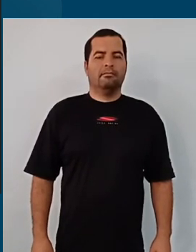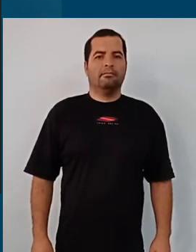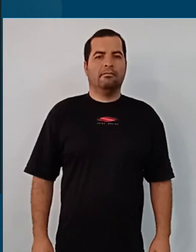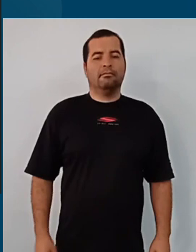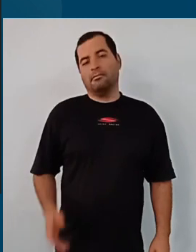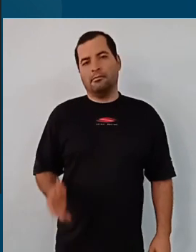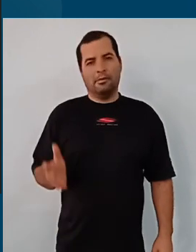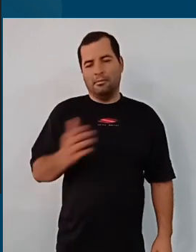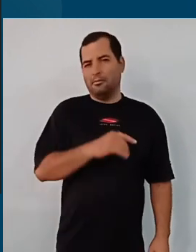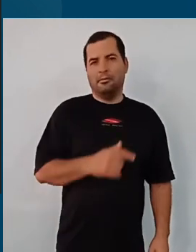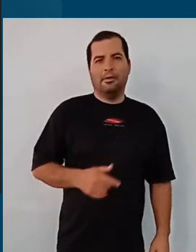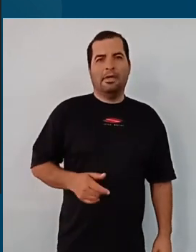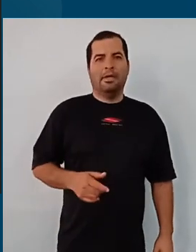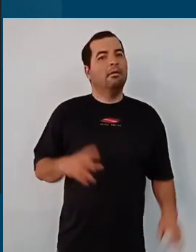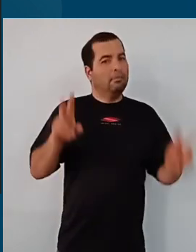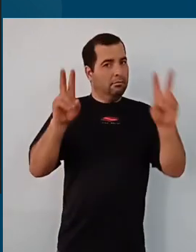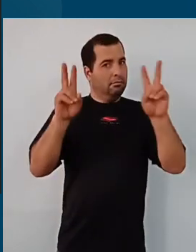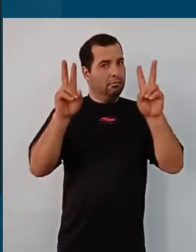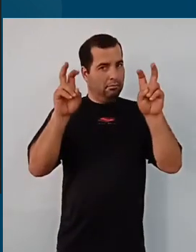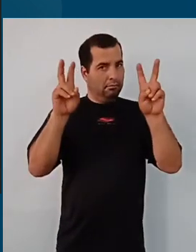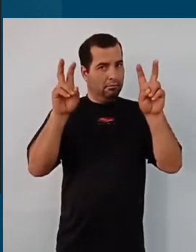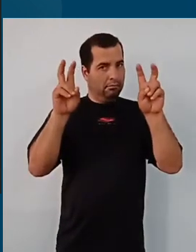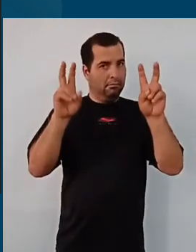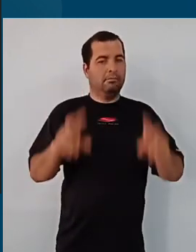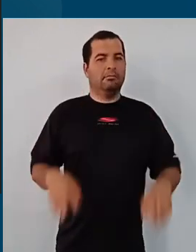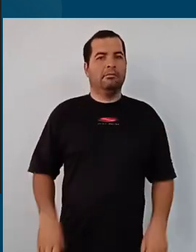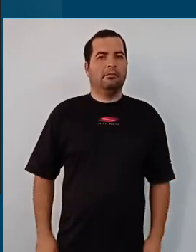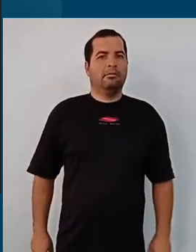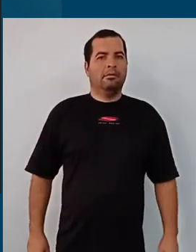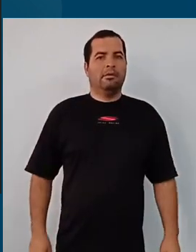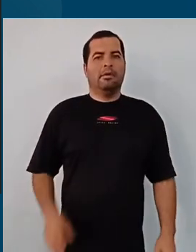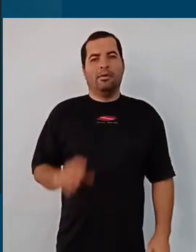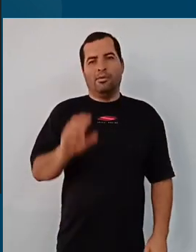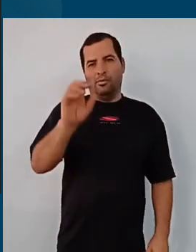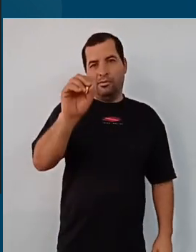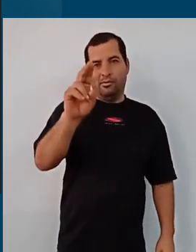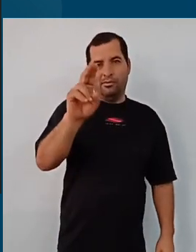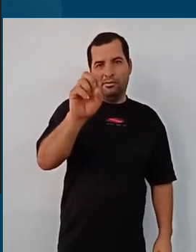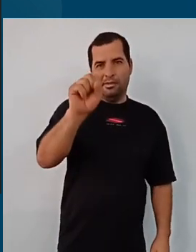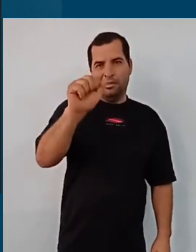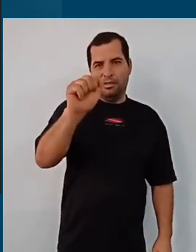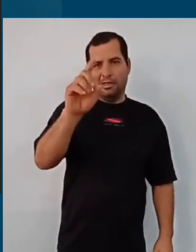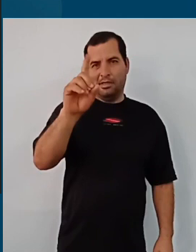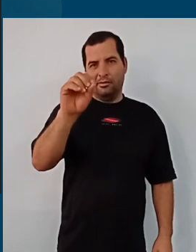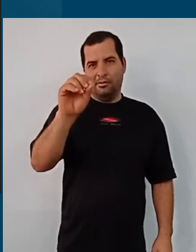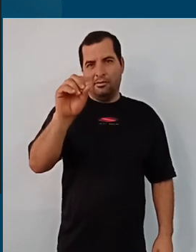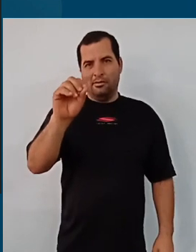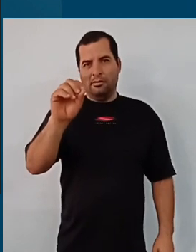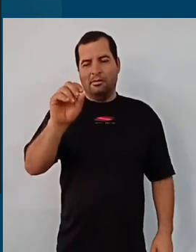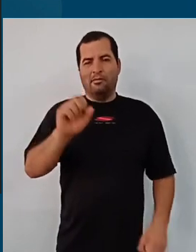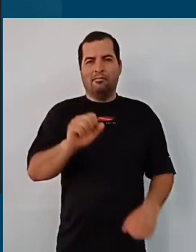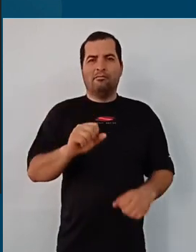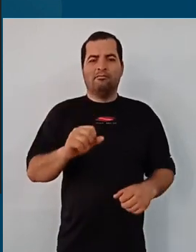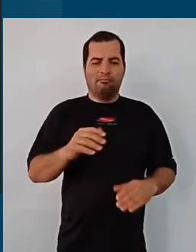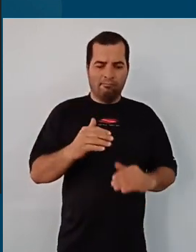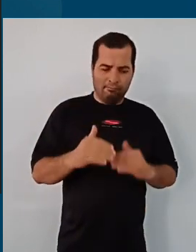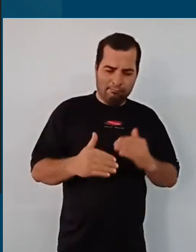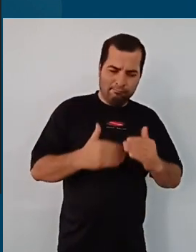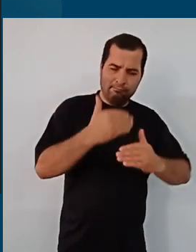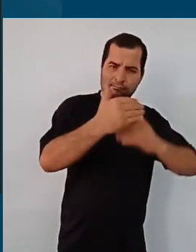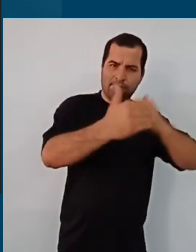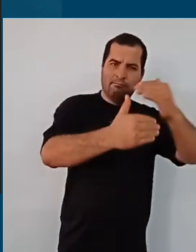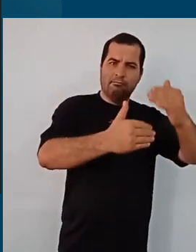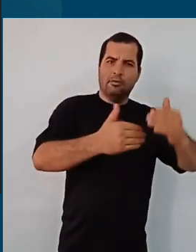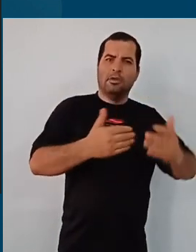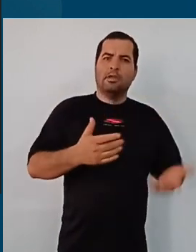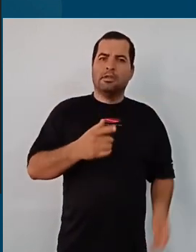Então, vamos lá. O título é um título muito ousado, né? Falar de formação e desenvolvimento humano e da